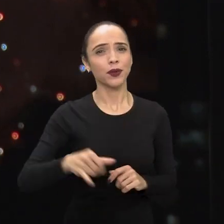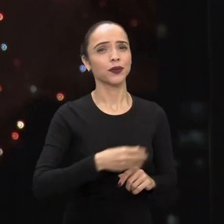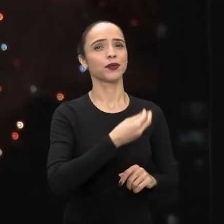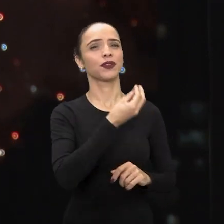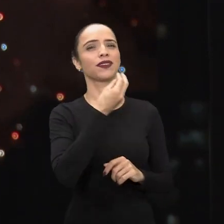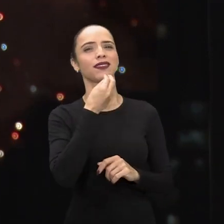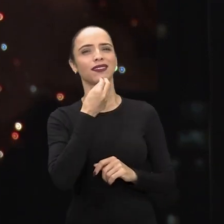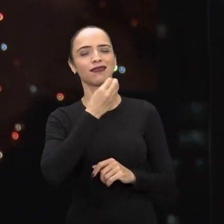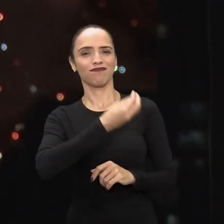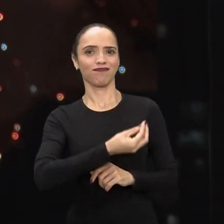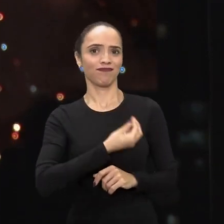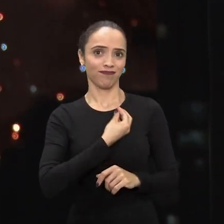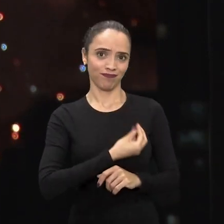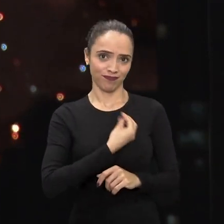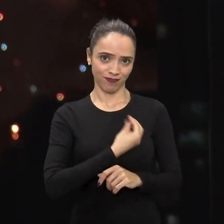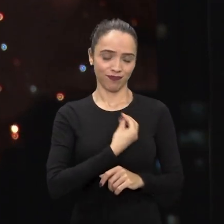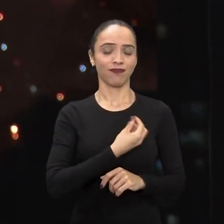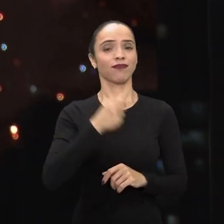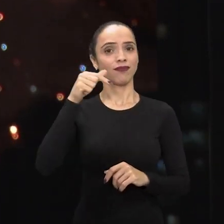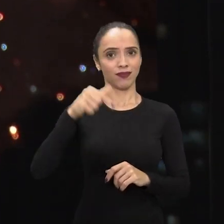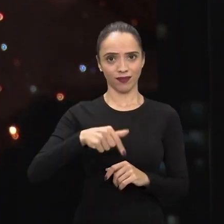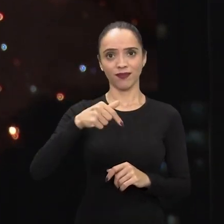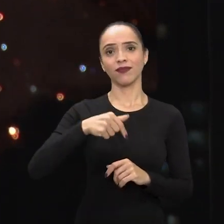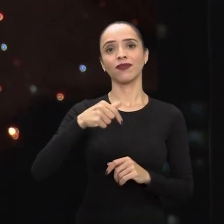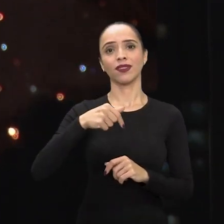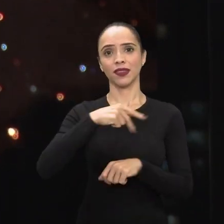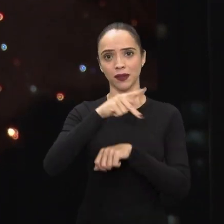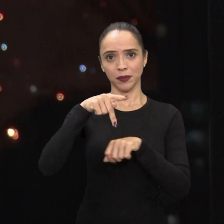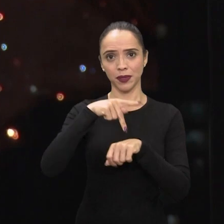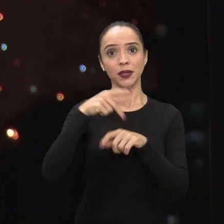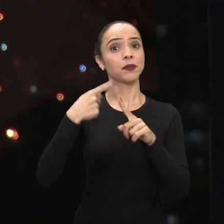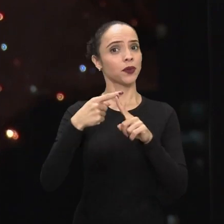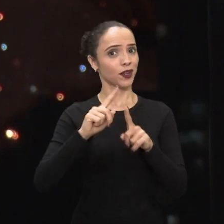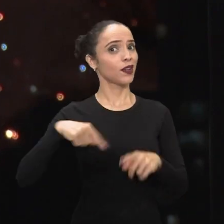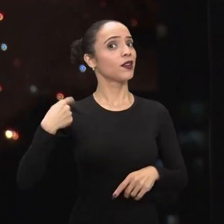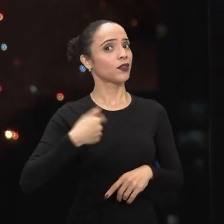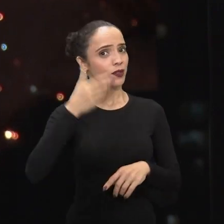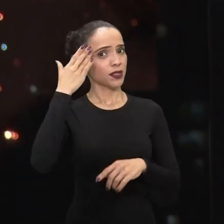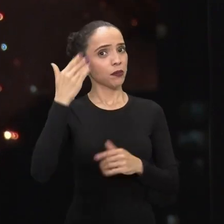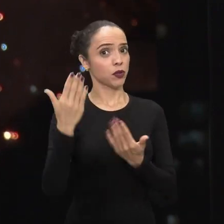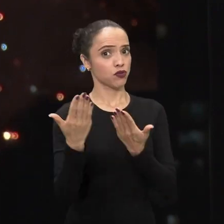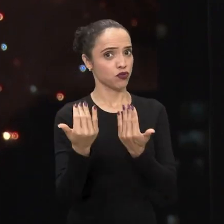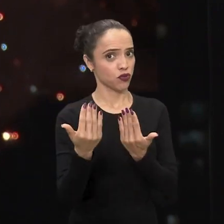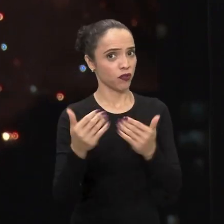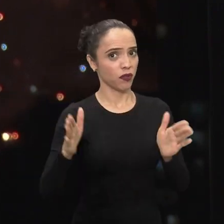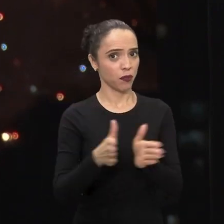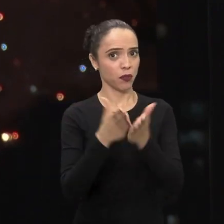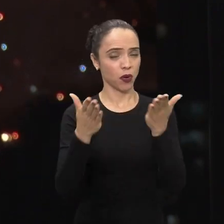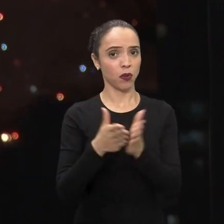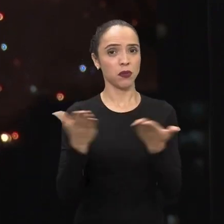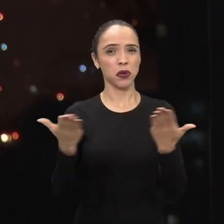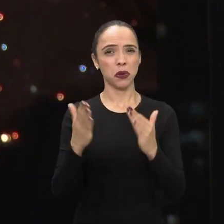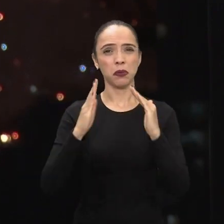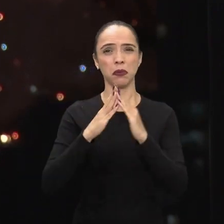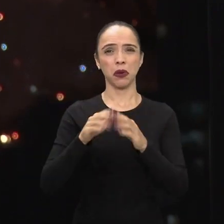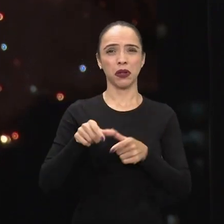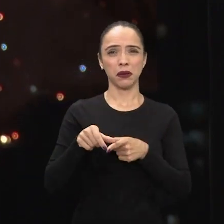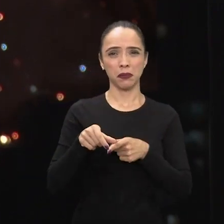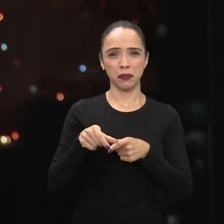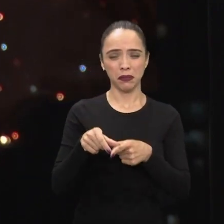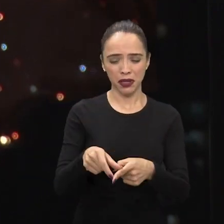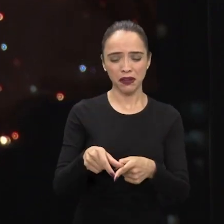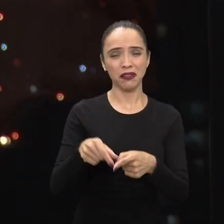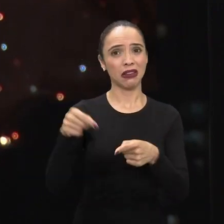não só de sobreviver né porque a gente sabe que o jovem pobre né da periferia hoje